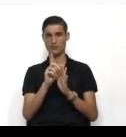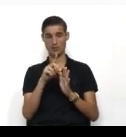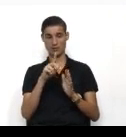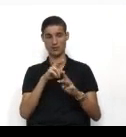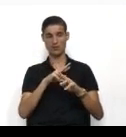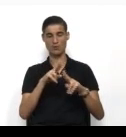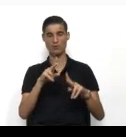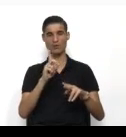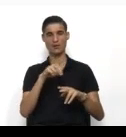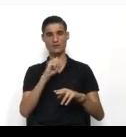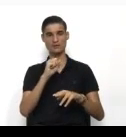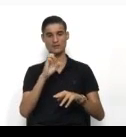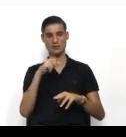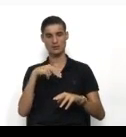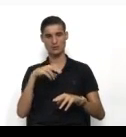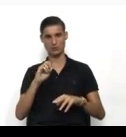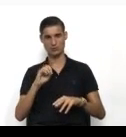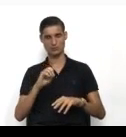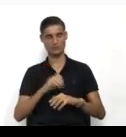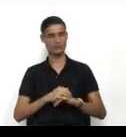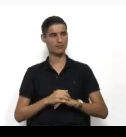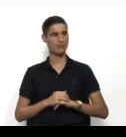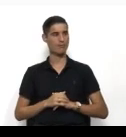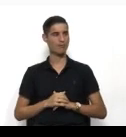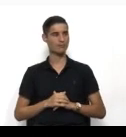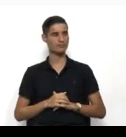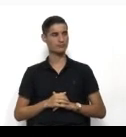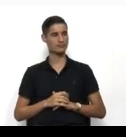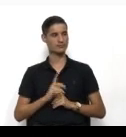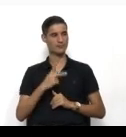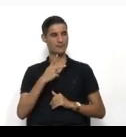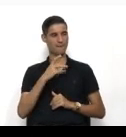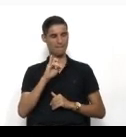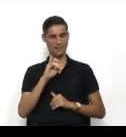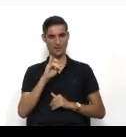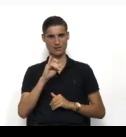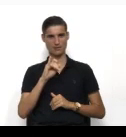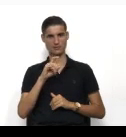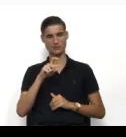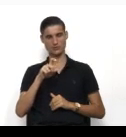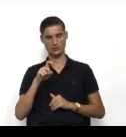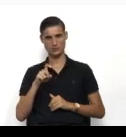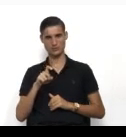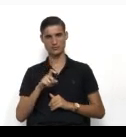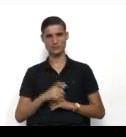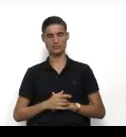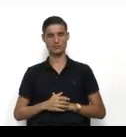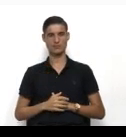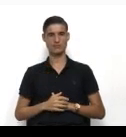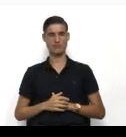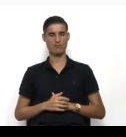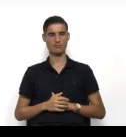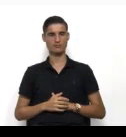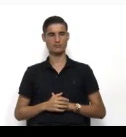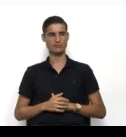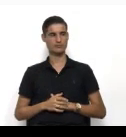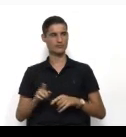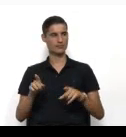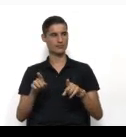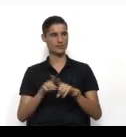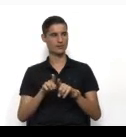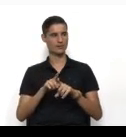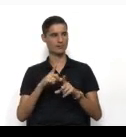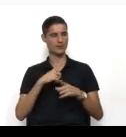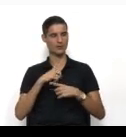ser igual a seno, no seno de π x, tá? Nós temos também que